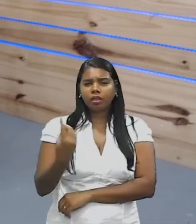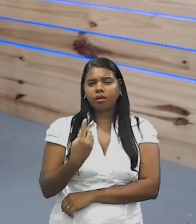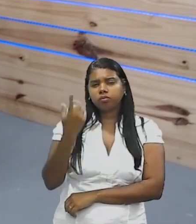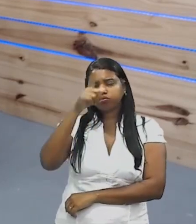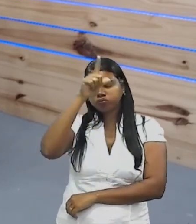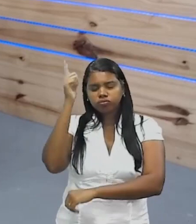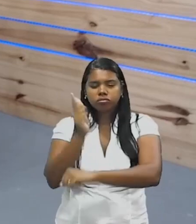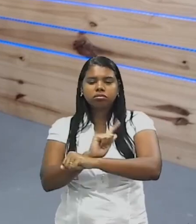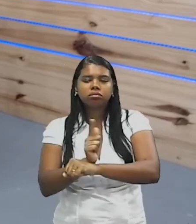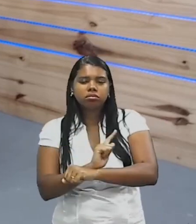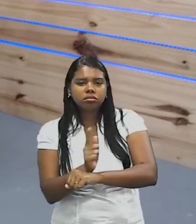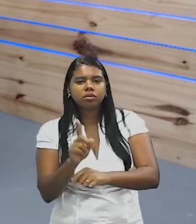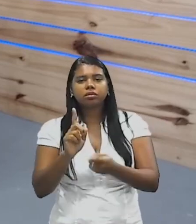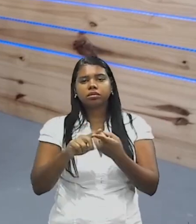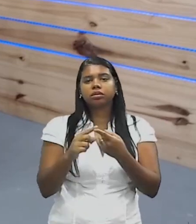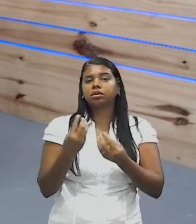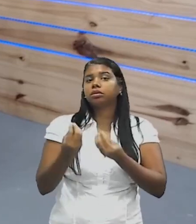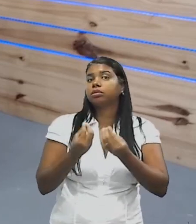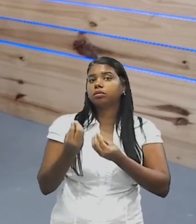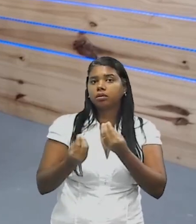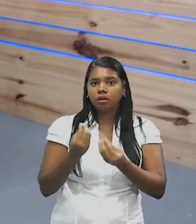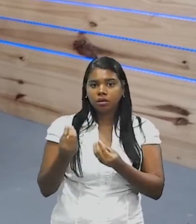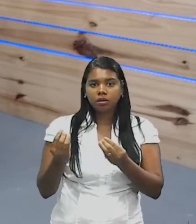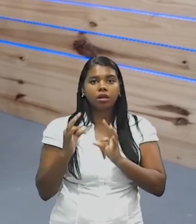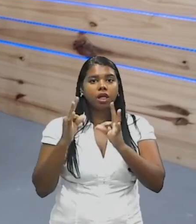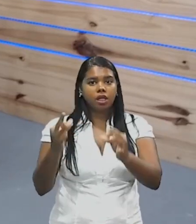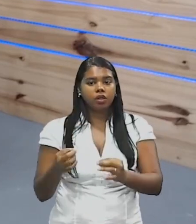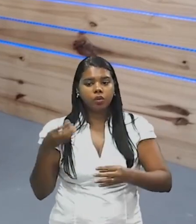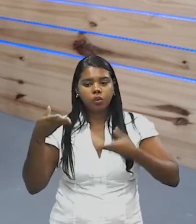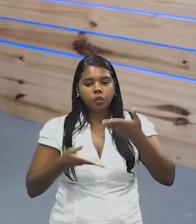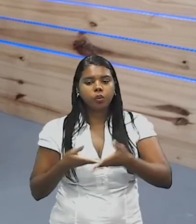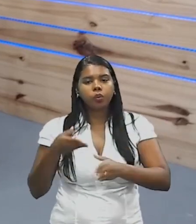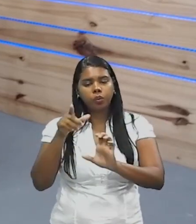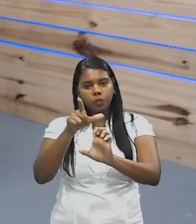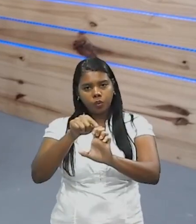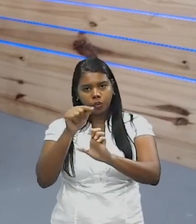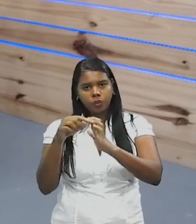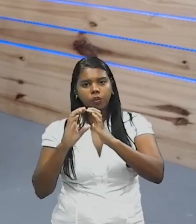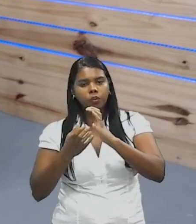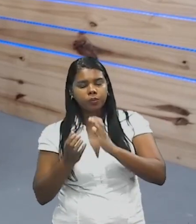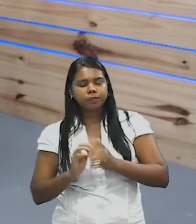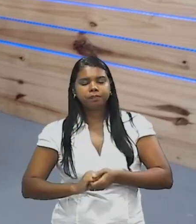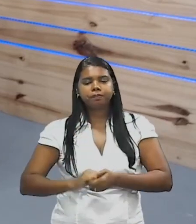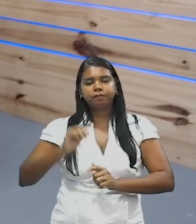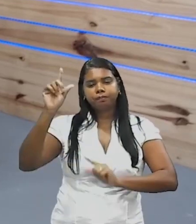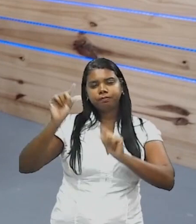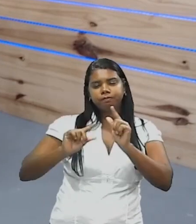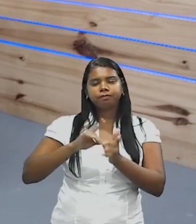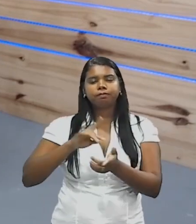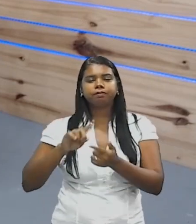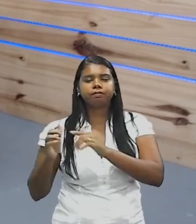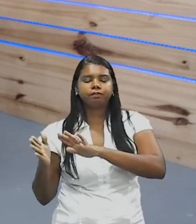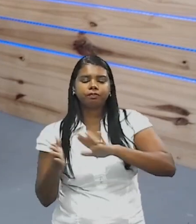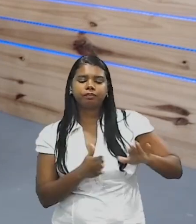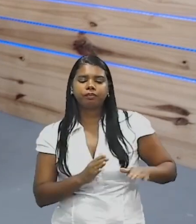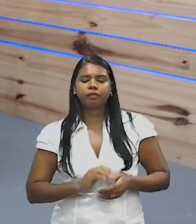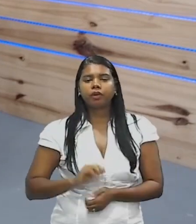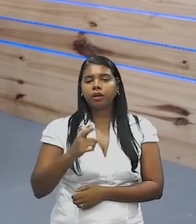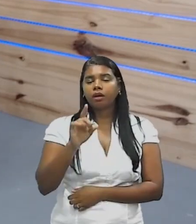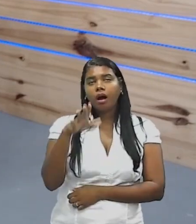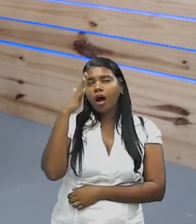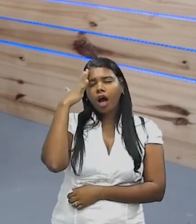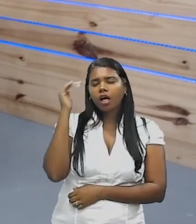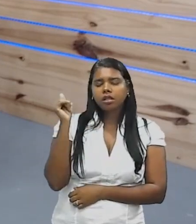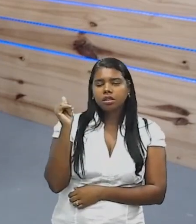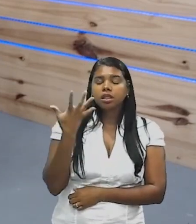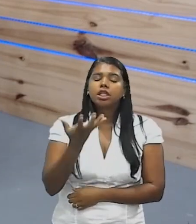de um gestor da qualidade, como também, né, de todos os colaboradores que estão no nível hierárquico mais baixo. Outro ponto, não basta só saber,